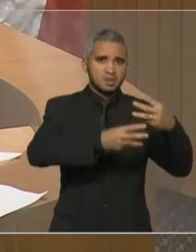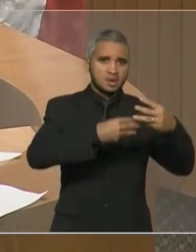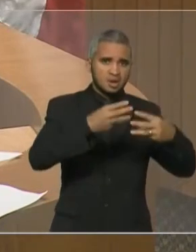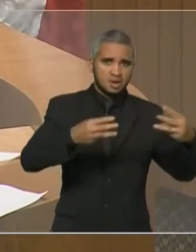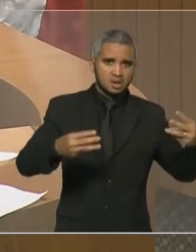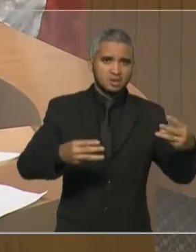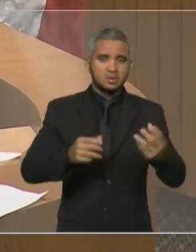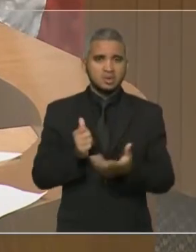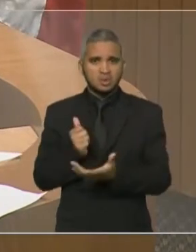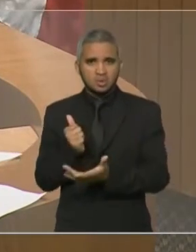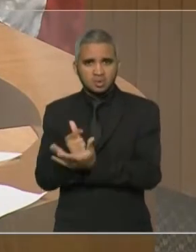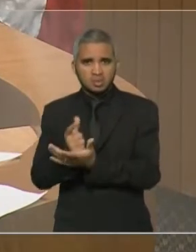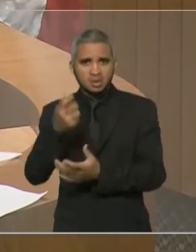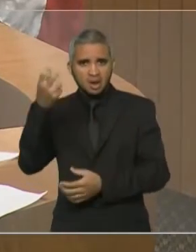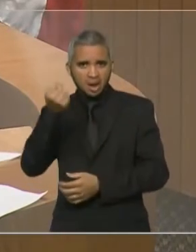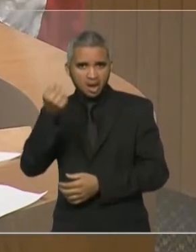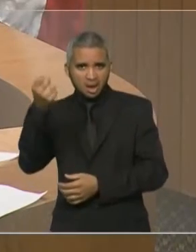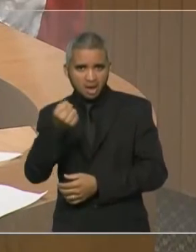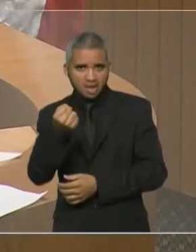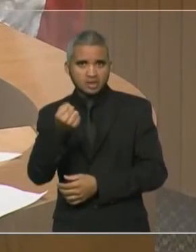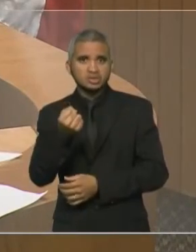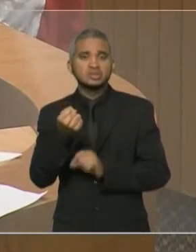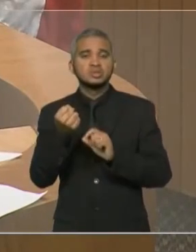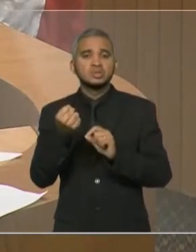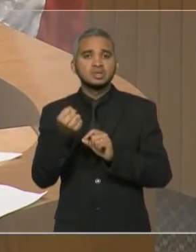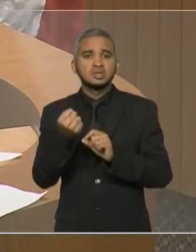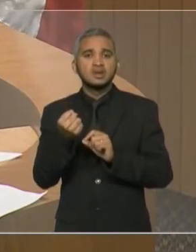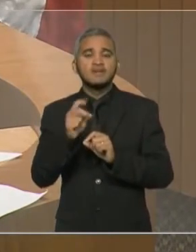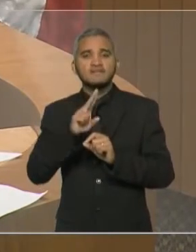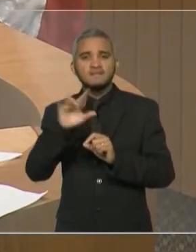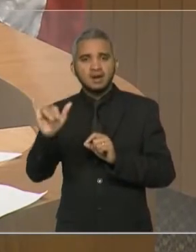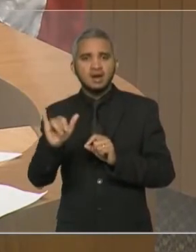esse recurso será dividido para elas.